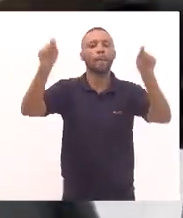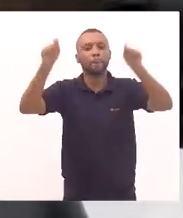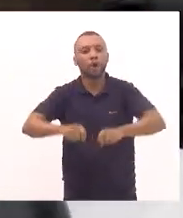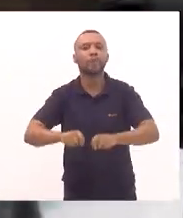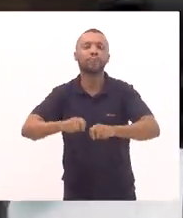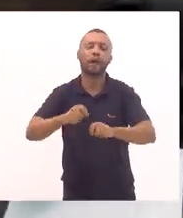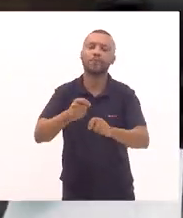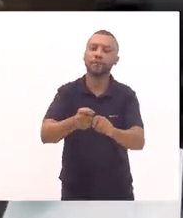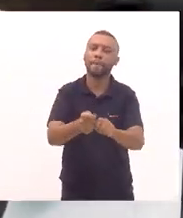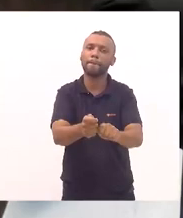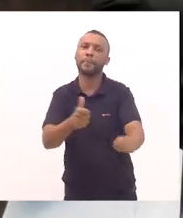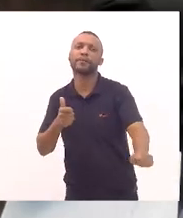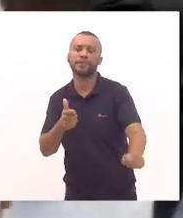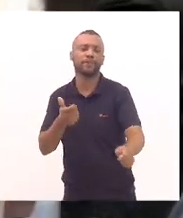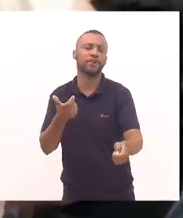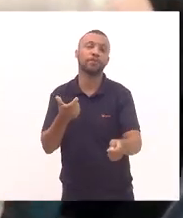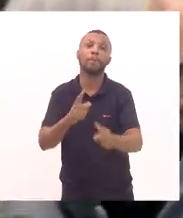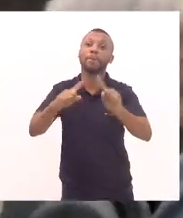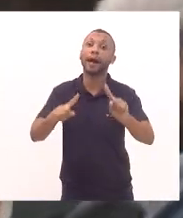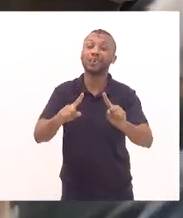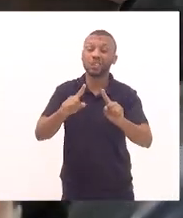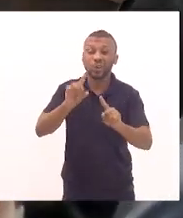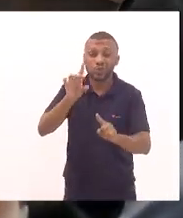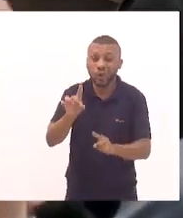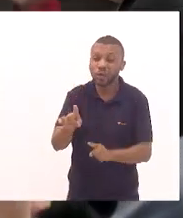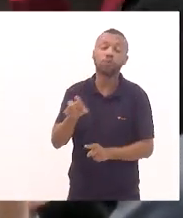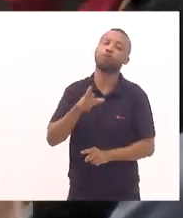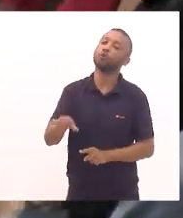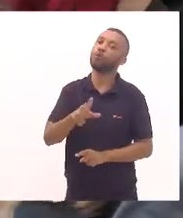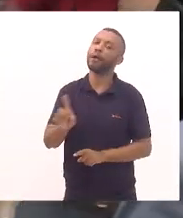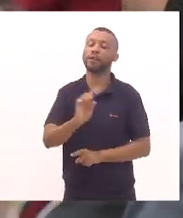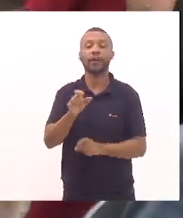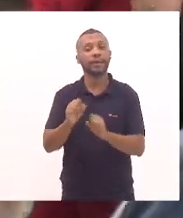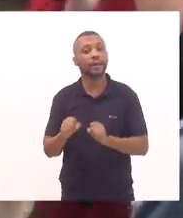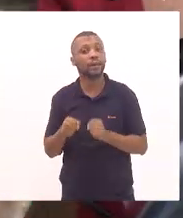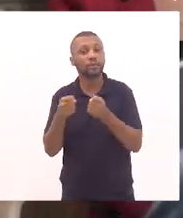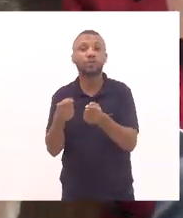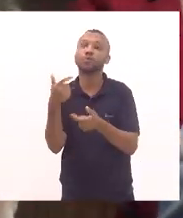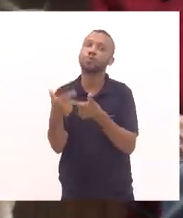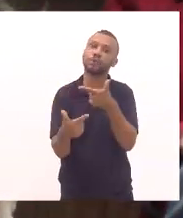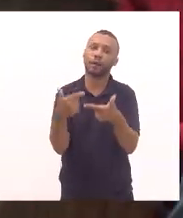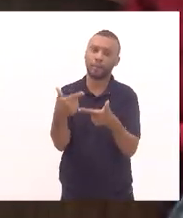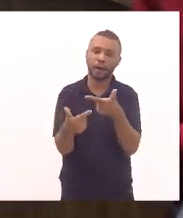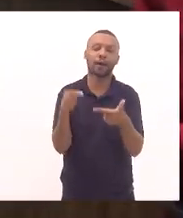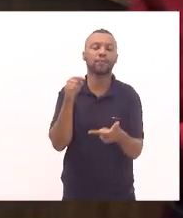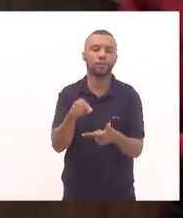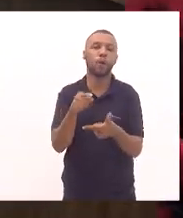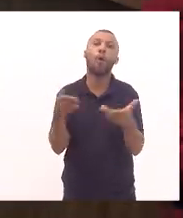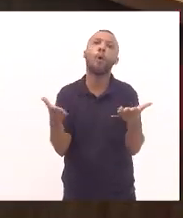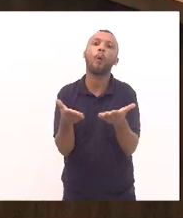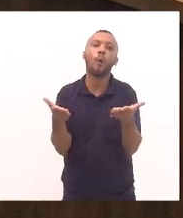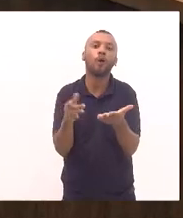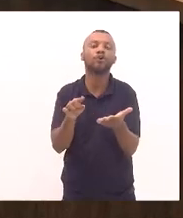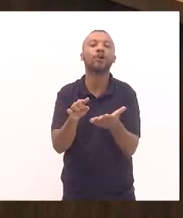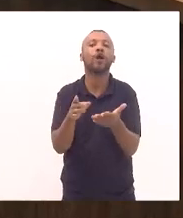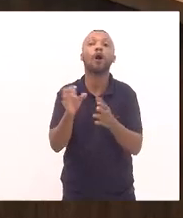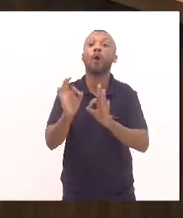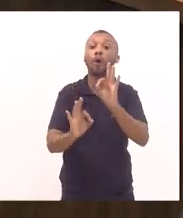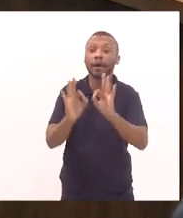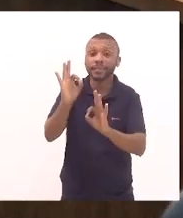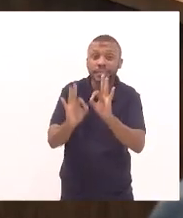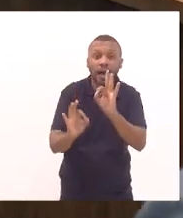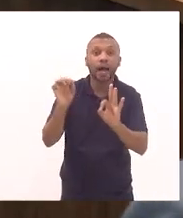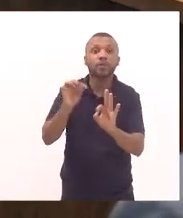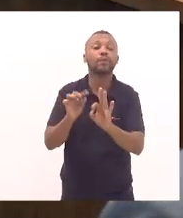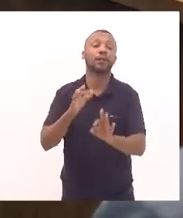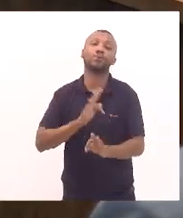de benefícios, mas não só isso. Garantindo também que o trabalho hoje organizado pela Polícia